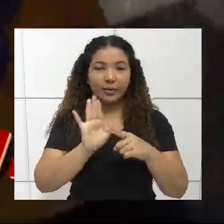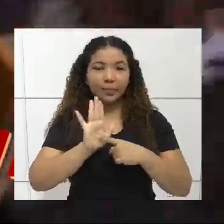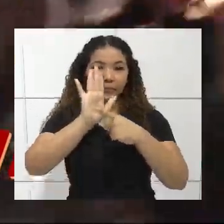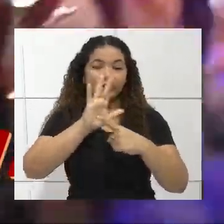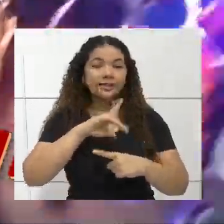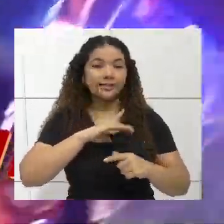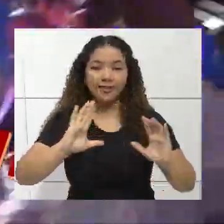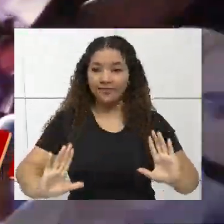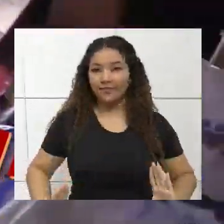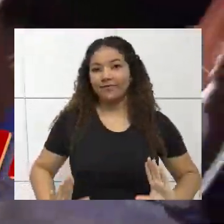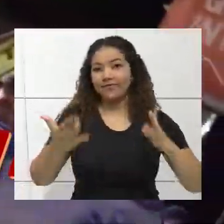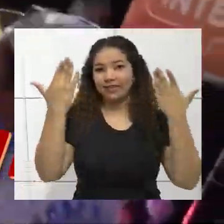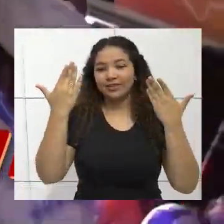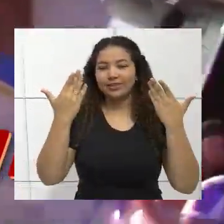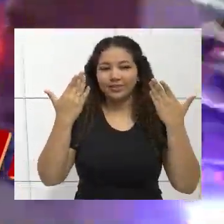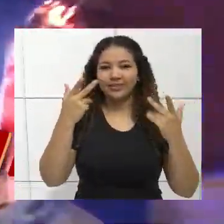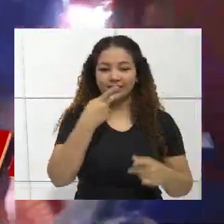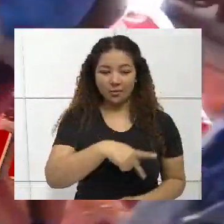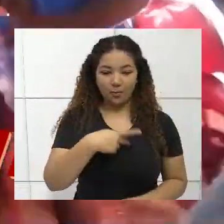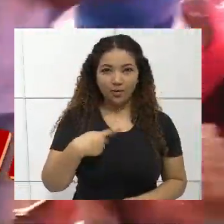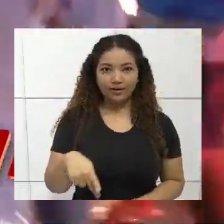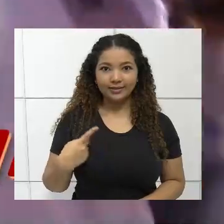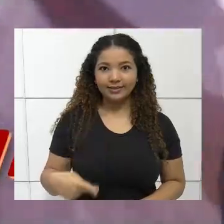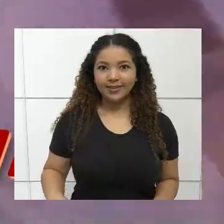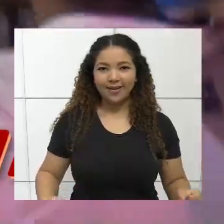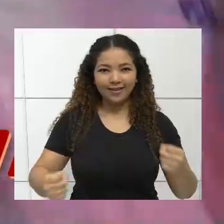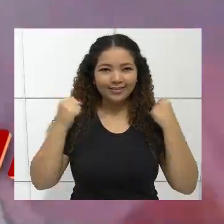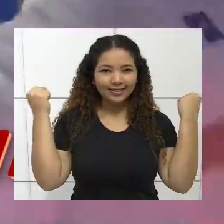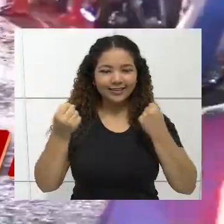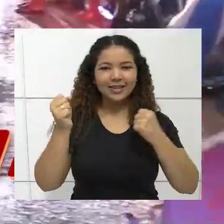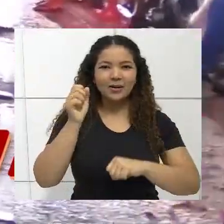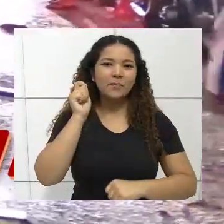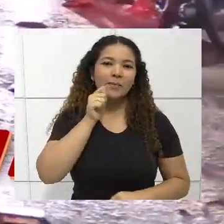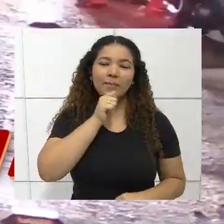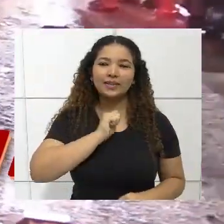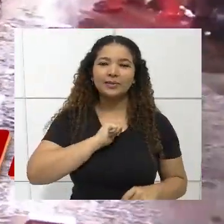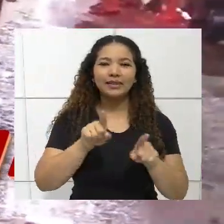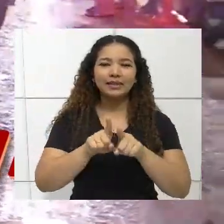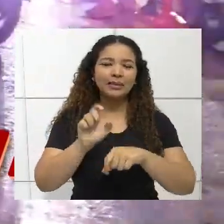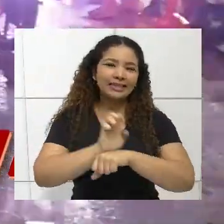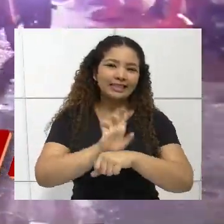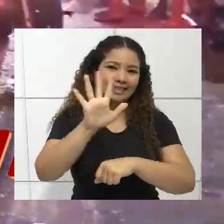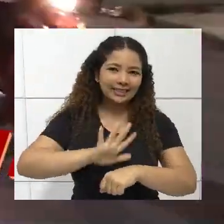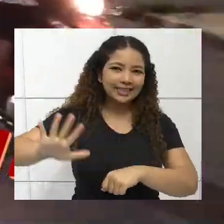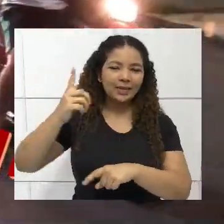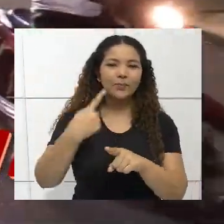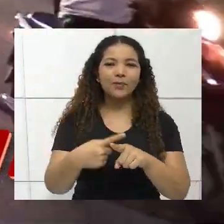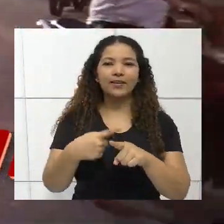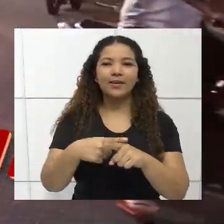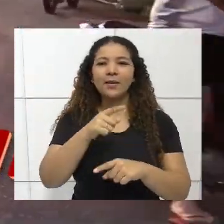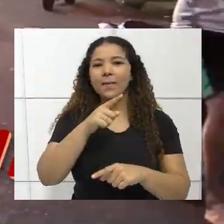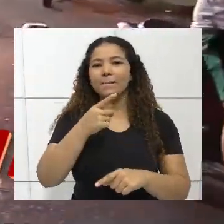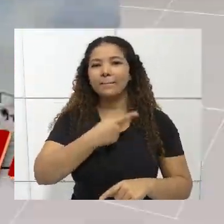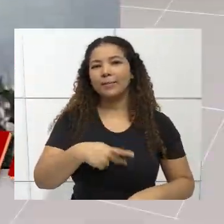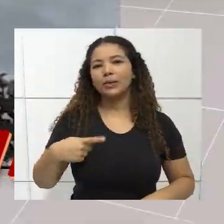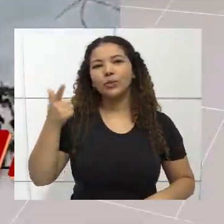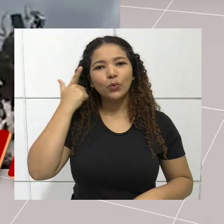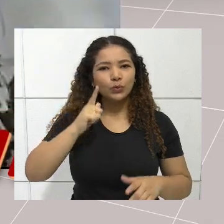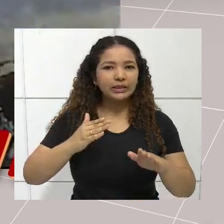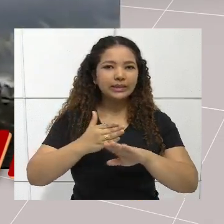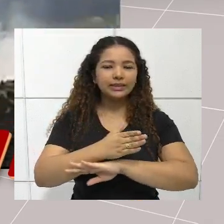da torcida bicolor em Abaetetuba e em todo o estado do Pará, com acesso do Papão à Série B. Na